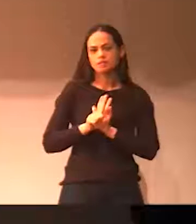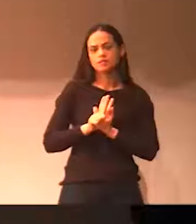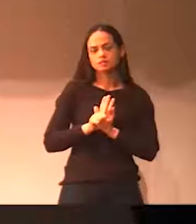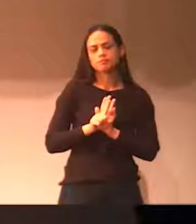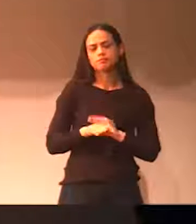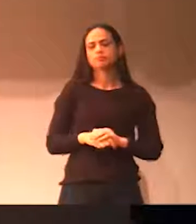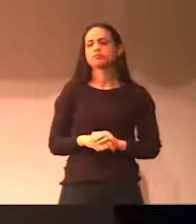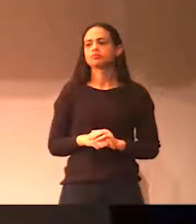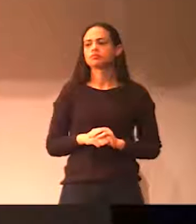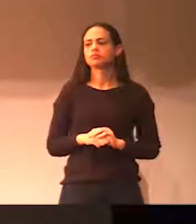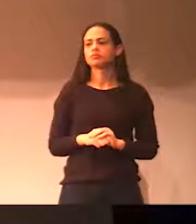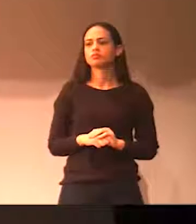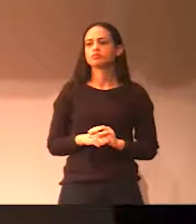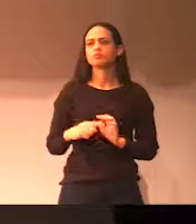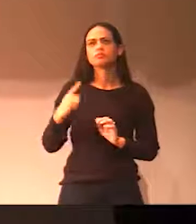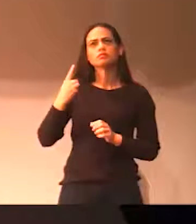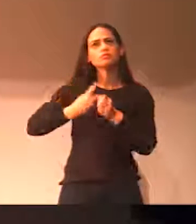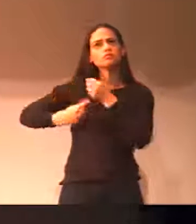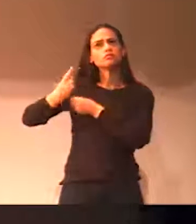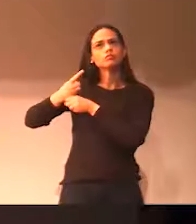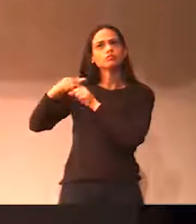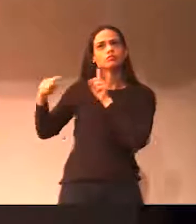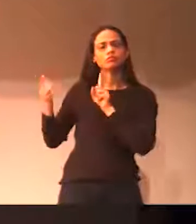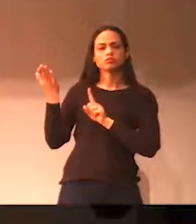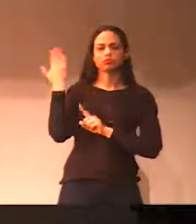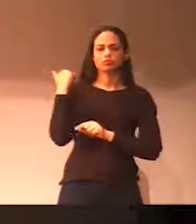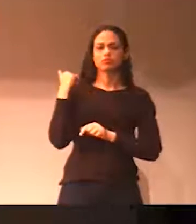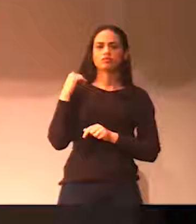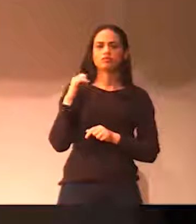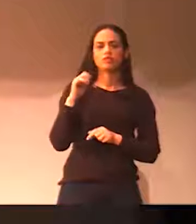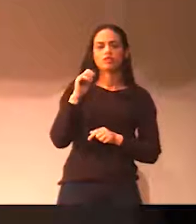cá, há 1 ano e meio atrás, um aplicativo.